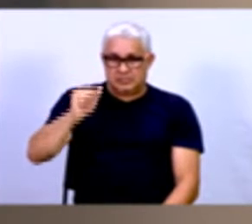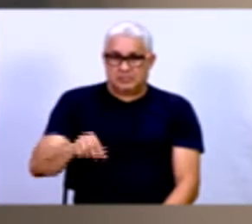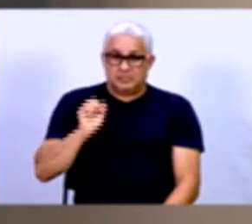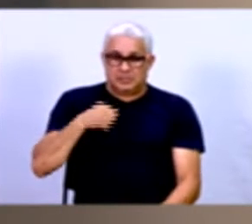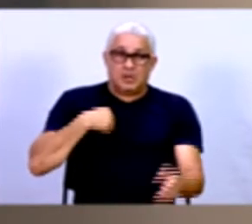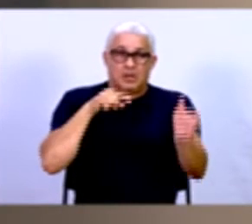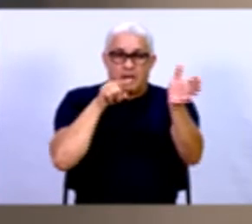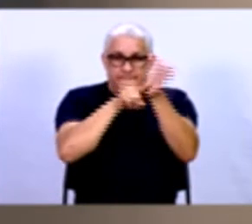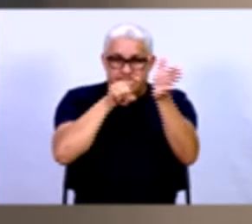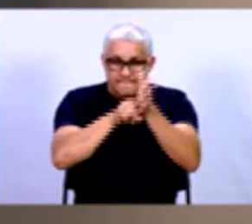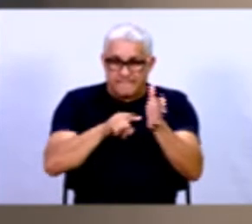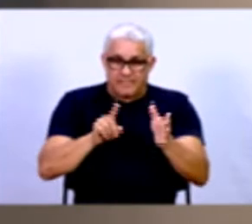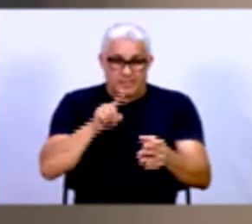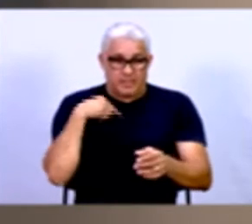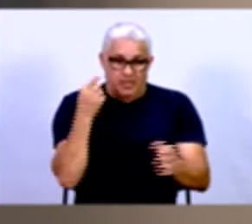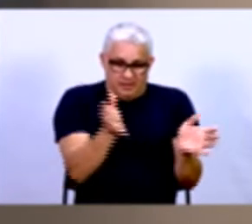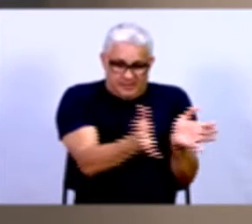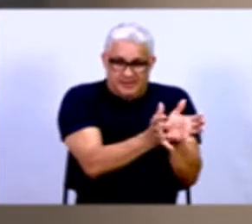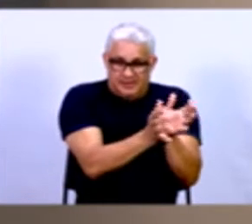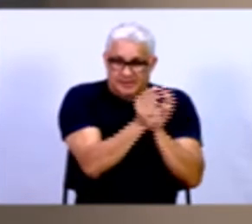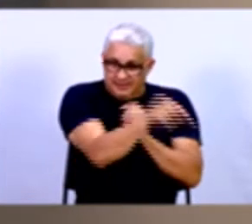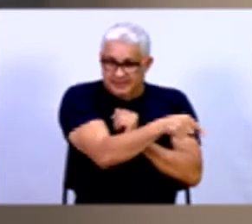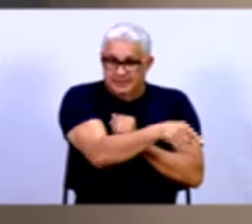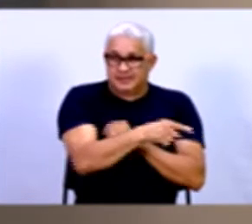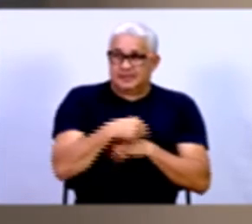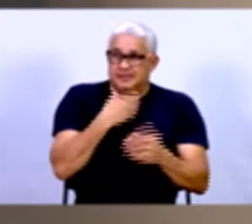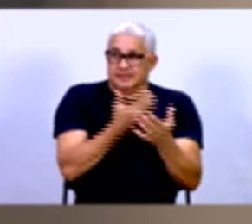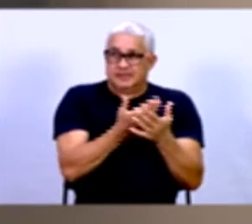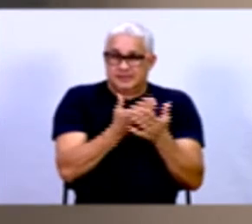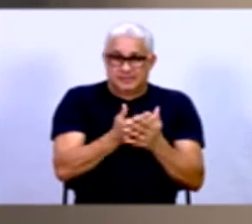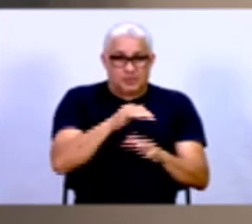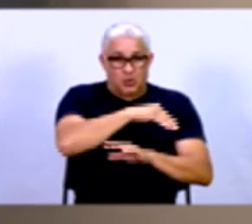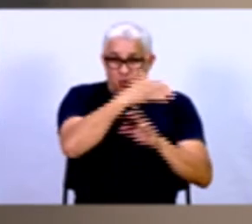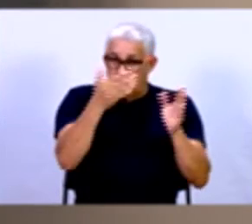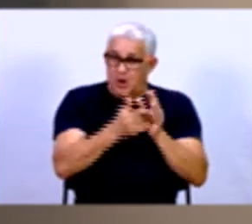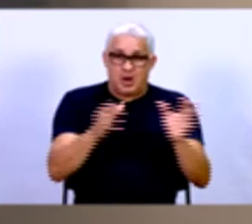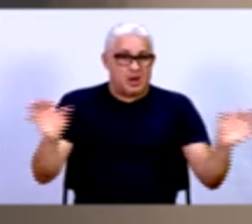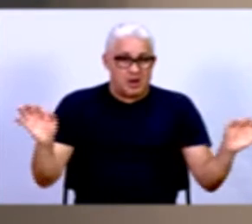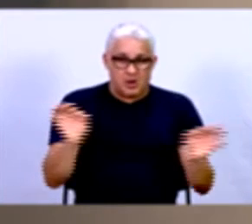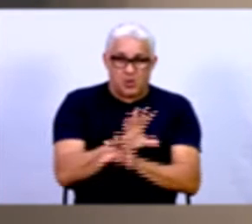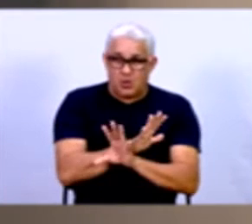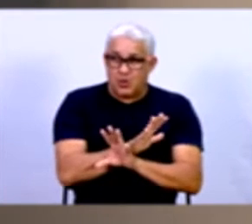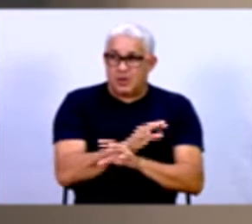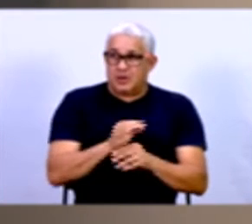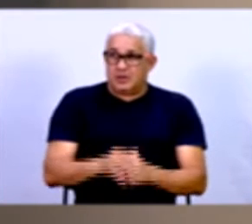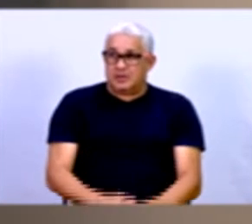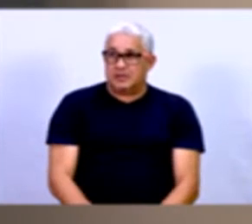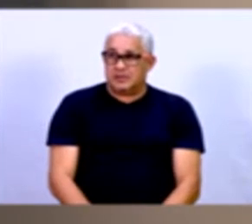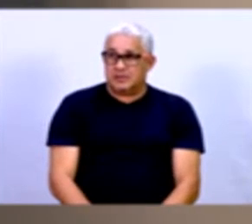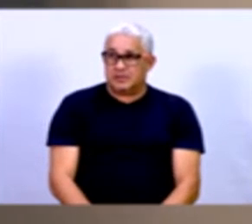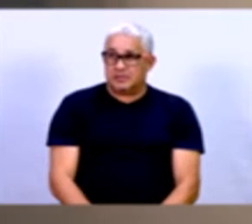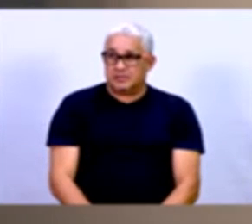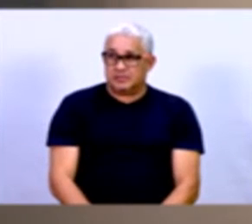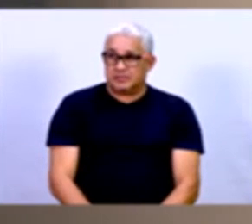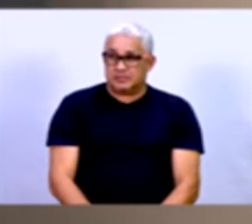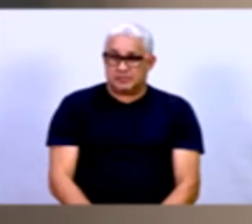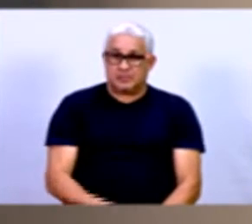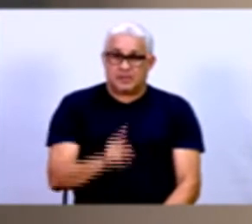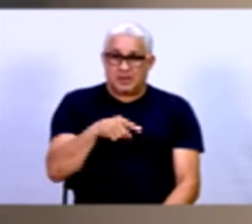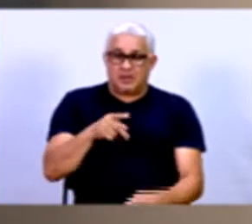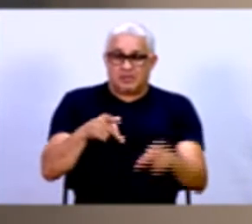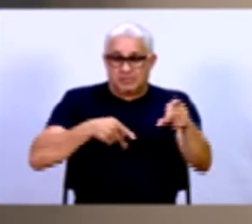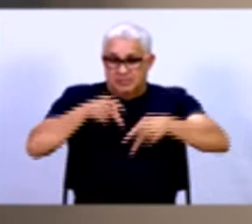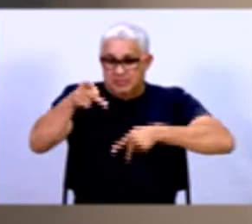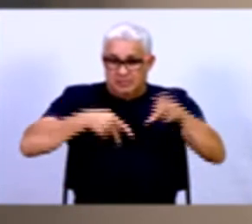turma, mas a gente está falando do instituto inteiro, o instituto é a população, a nossa turma é